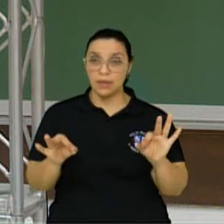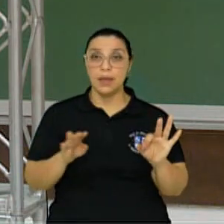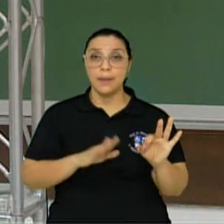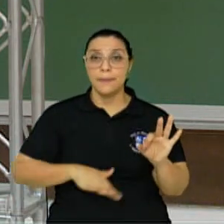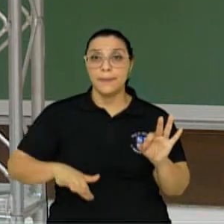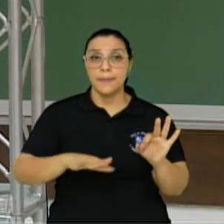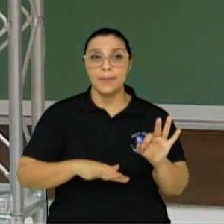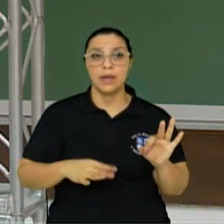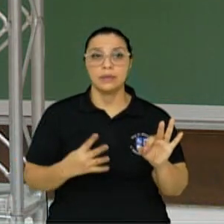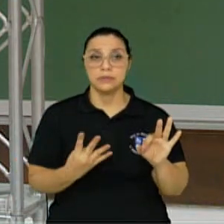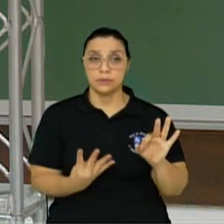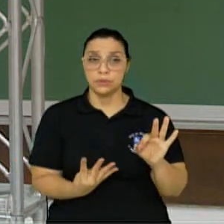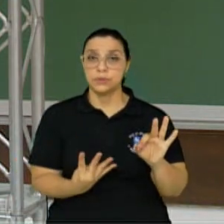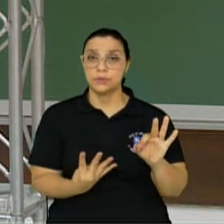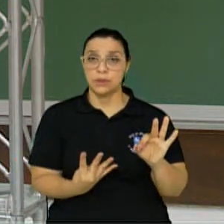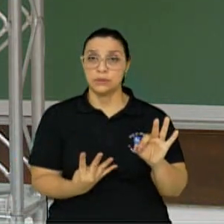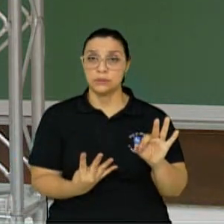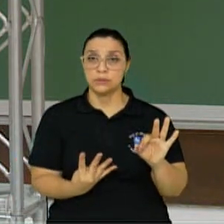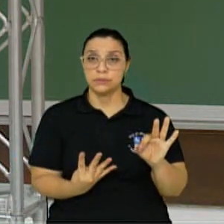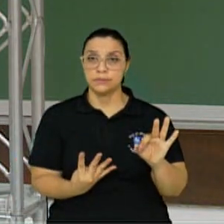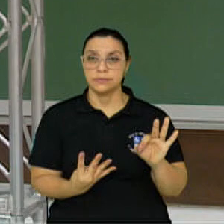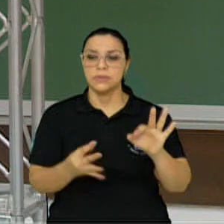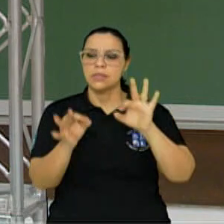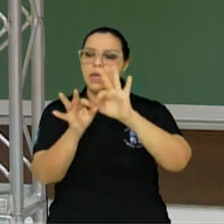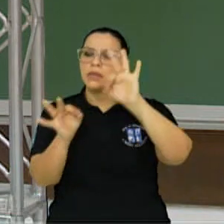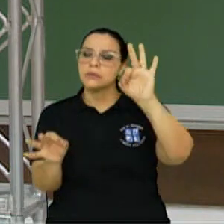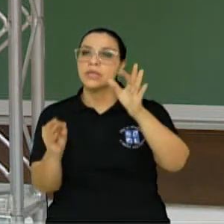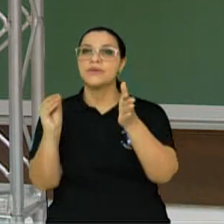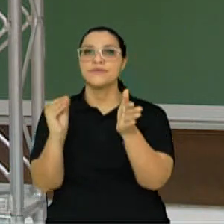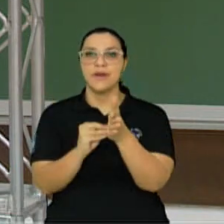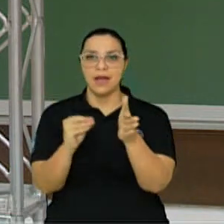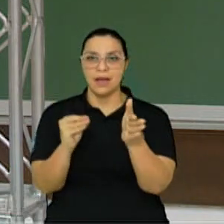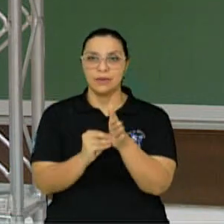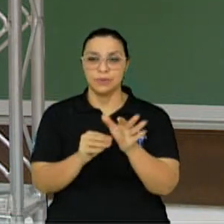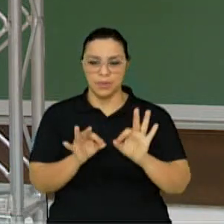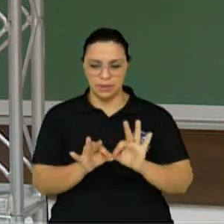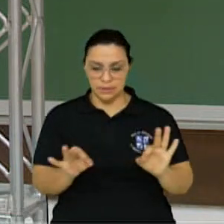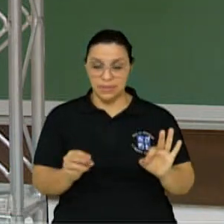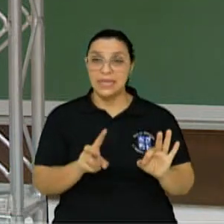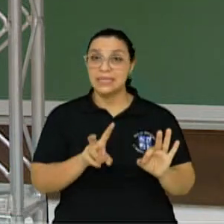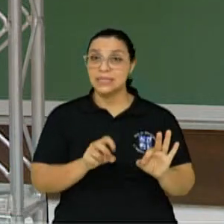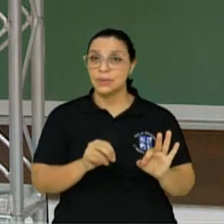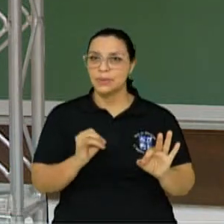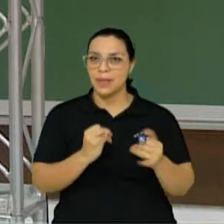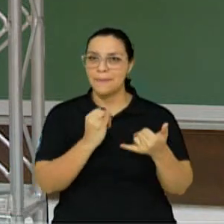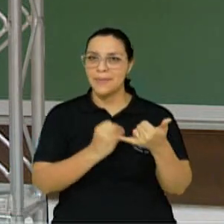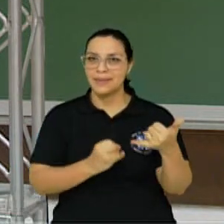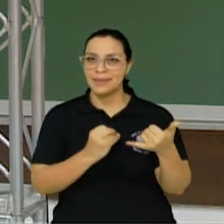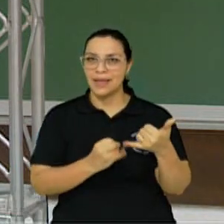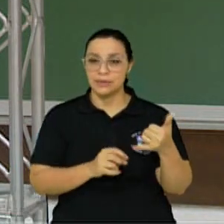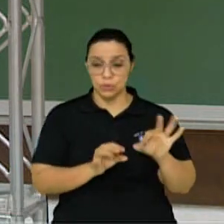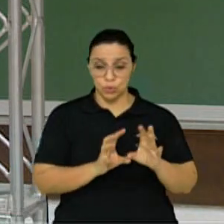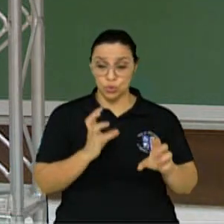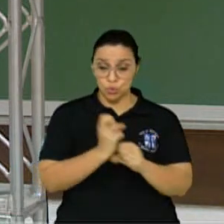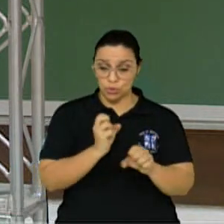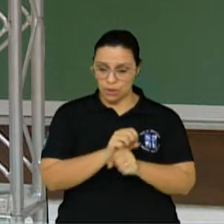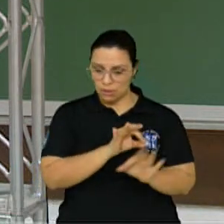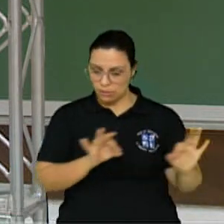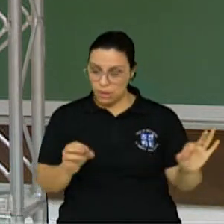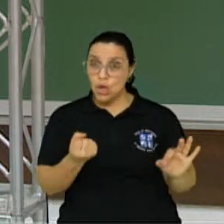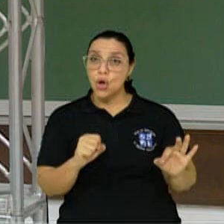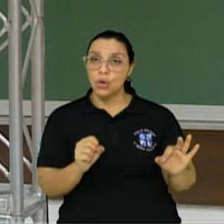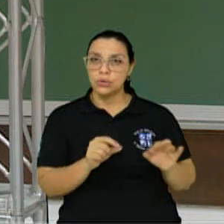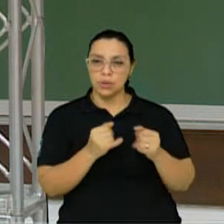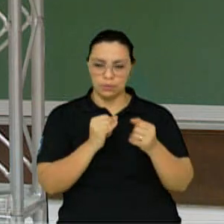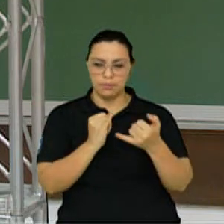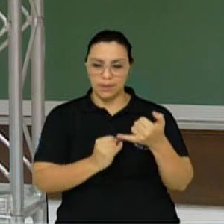A apótema da base é 4, porque é metade da aresta, que é 8. E